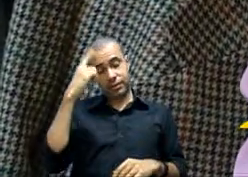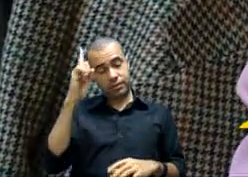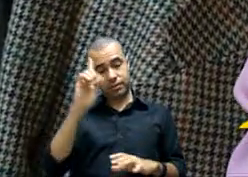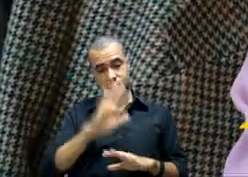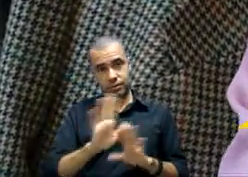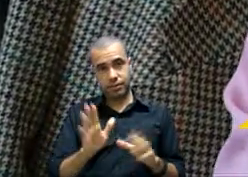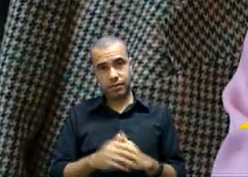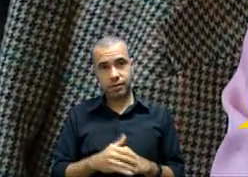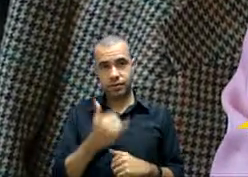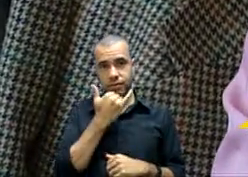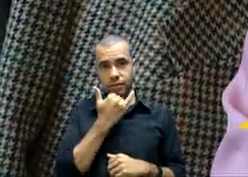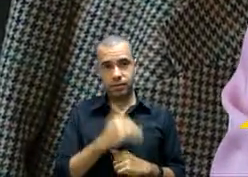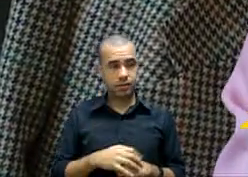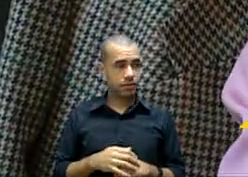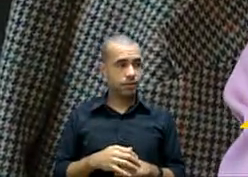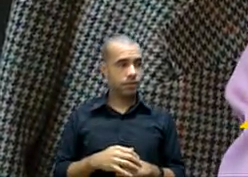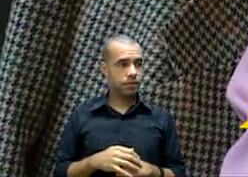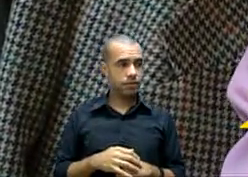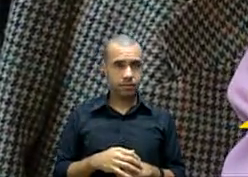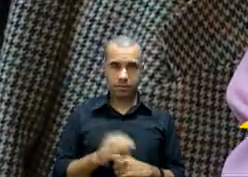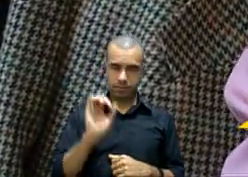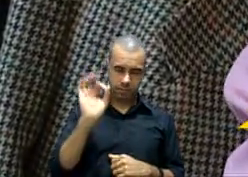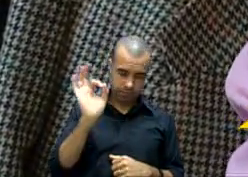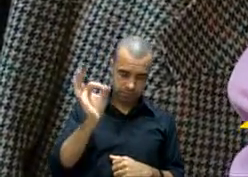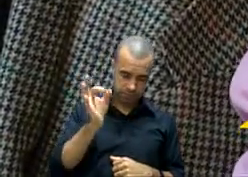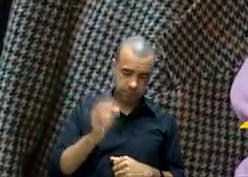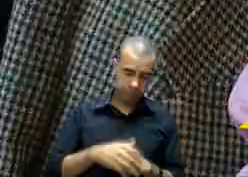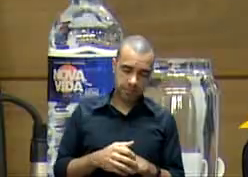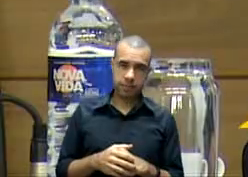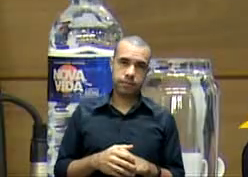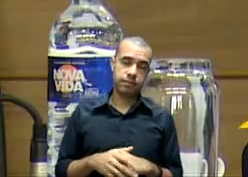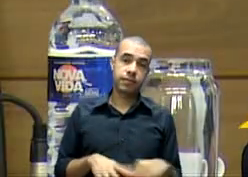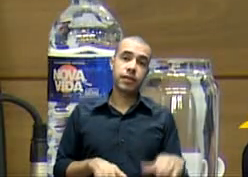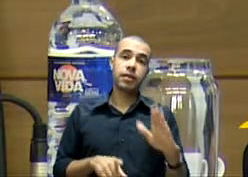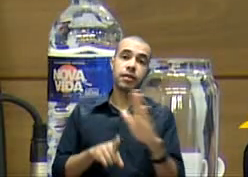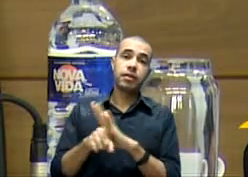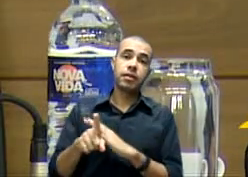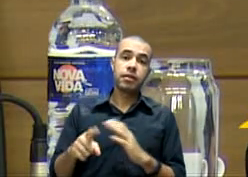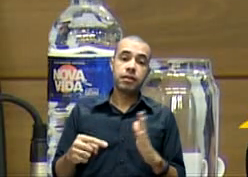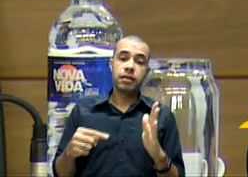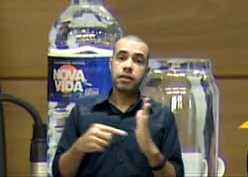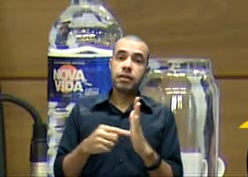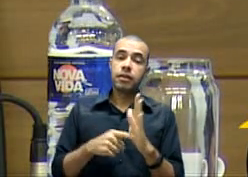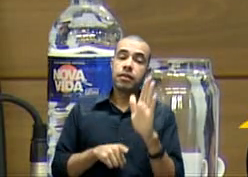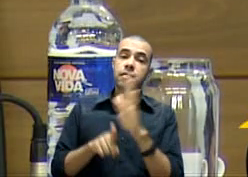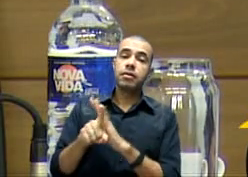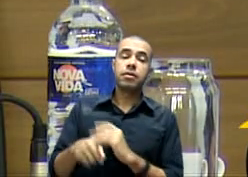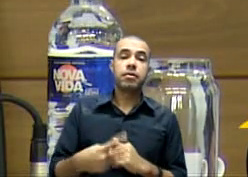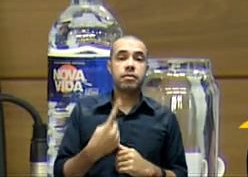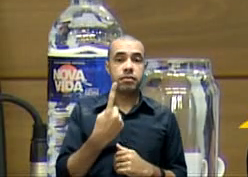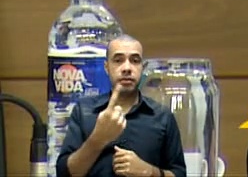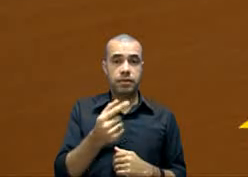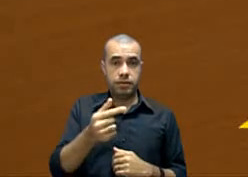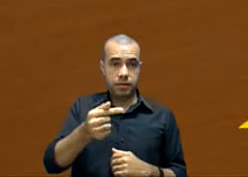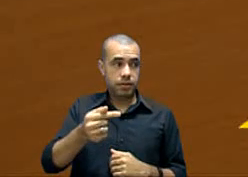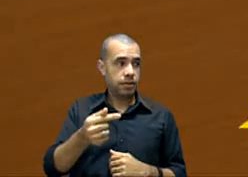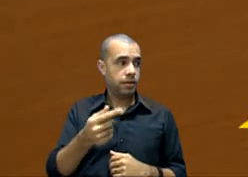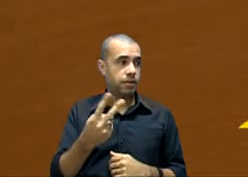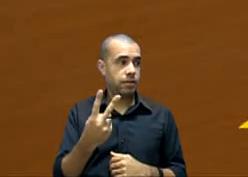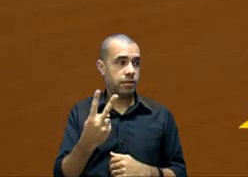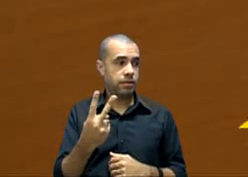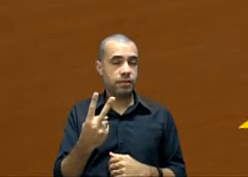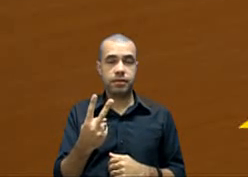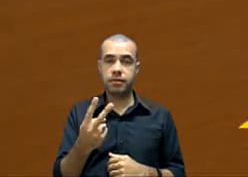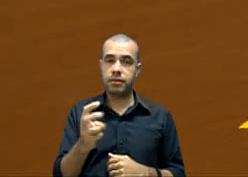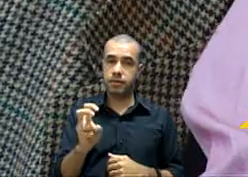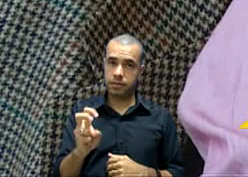Desculpe. Não, com certeza. Vamos lá. Qual o vereador? Requerimento 1725. Obrigado pela lembrança, vereador.